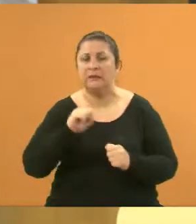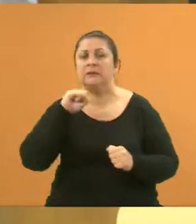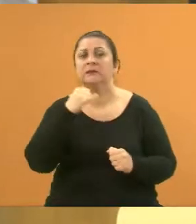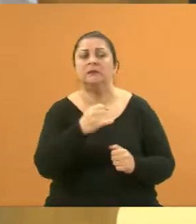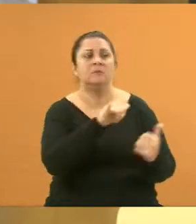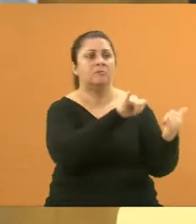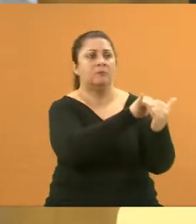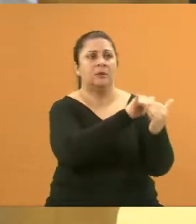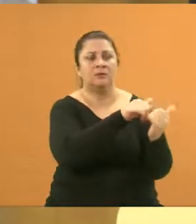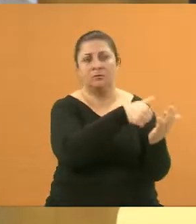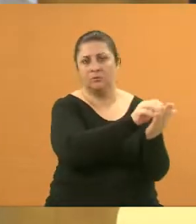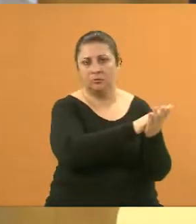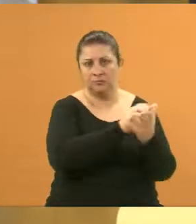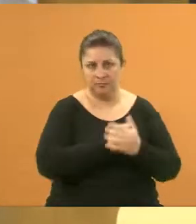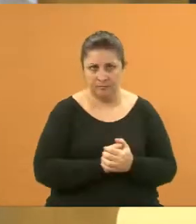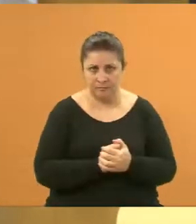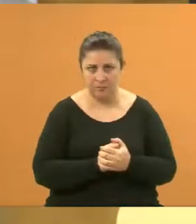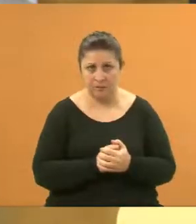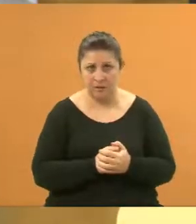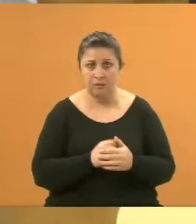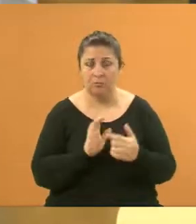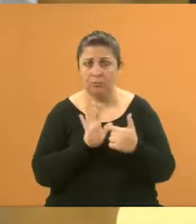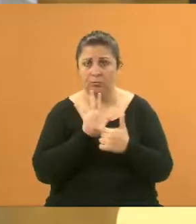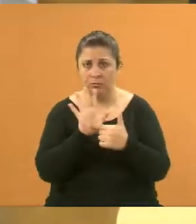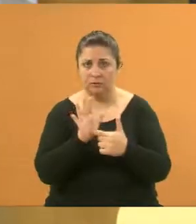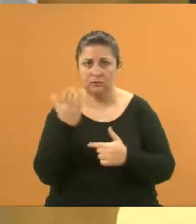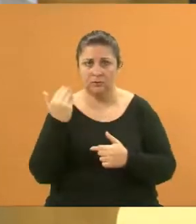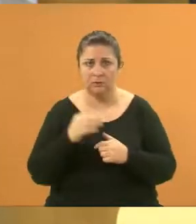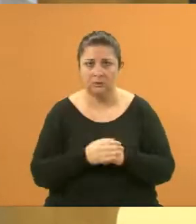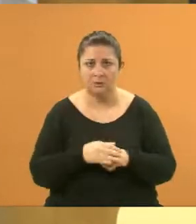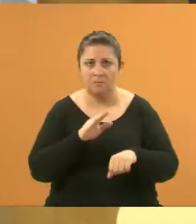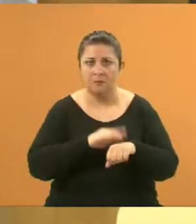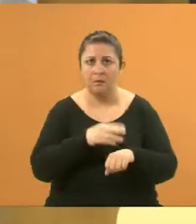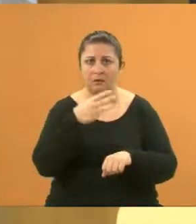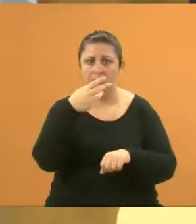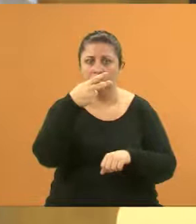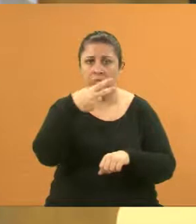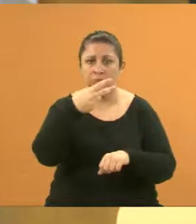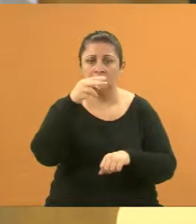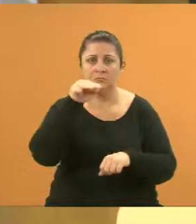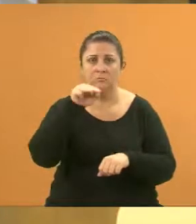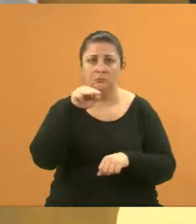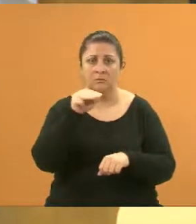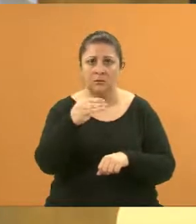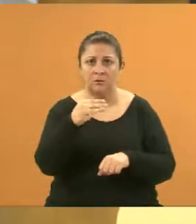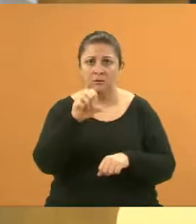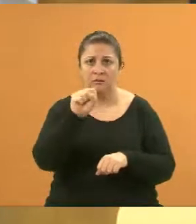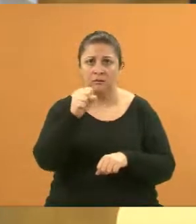essas multas. Pelo que foi colocado aqui no projeto, mais de R$